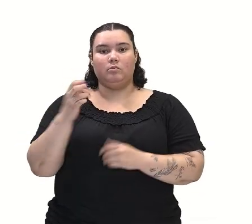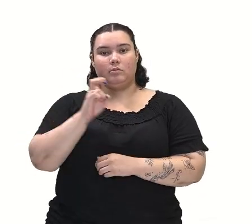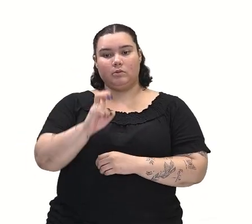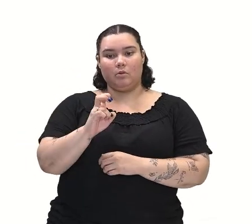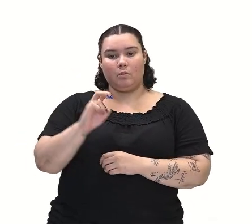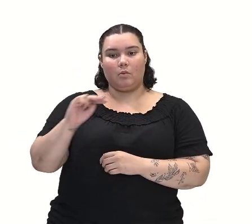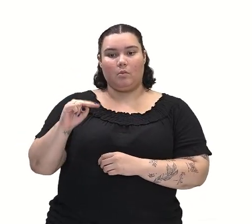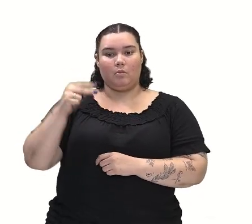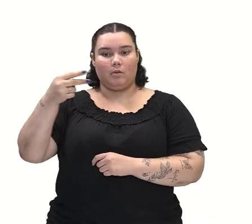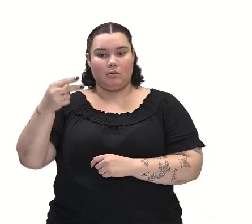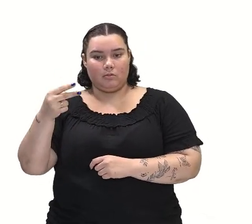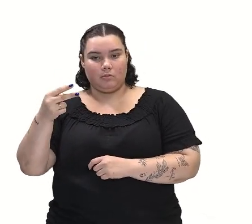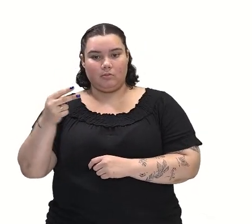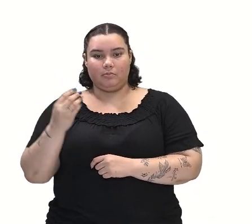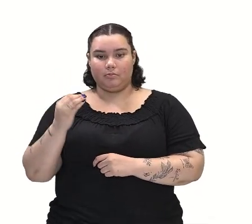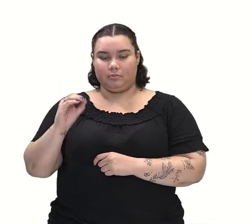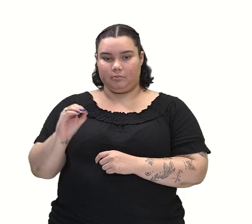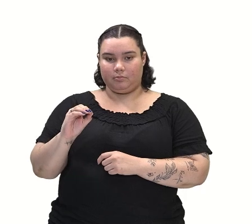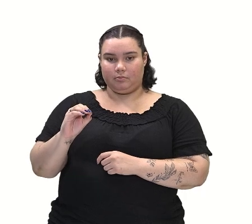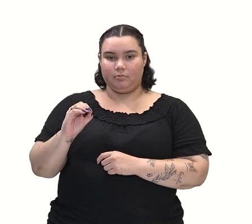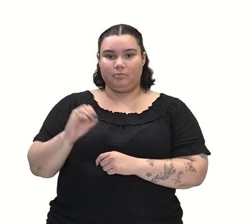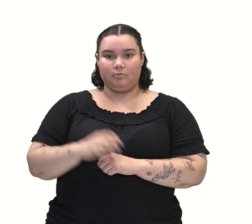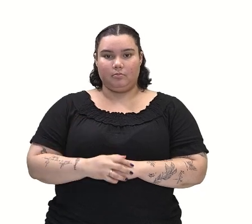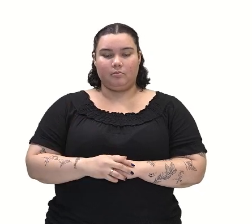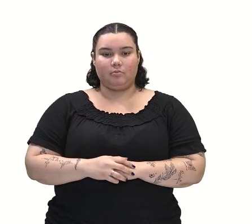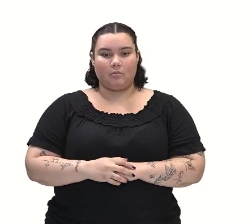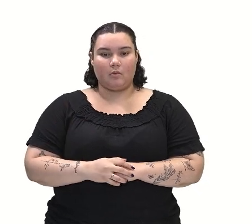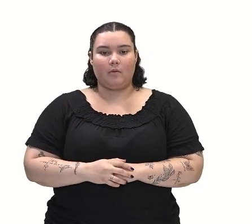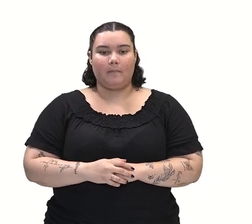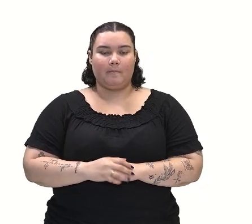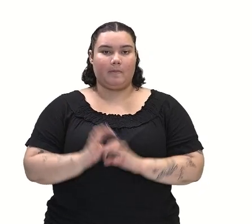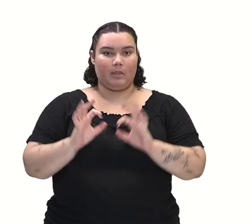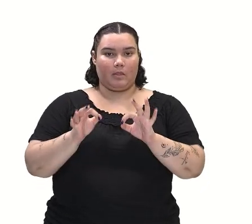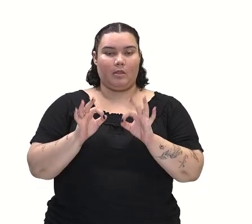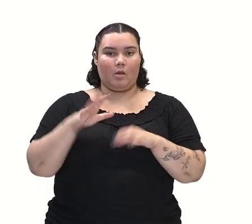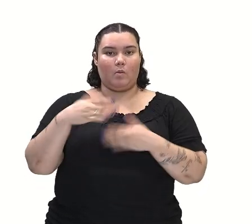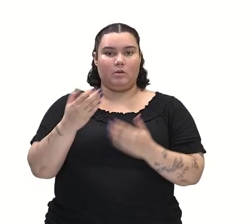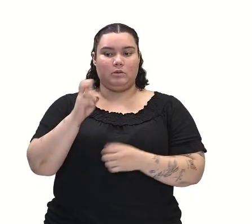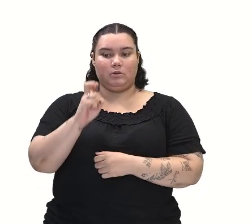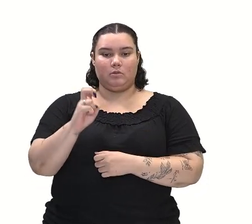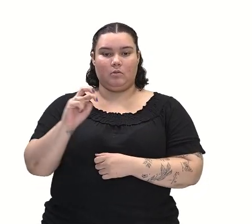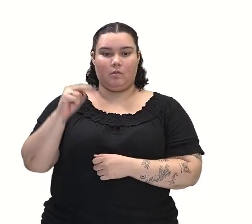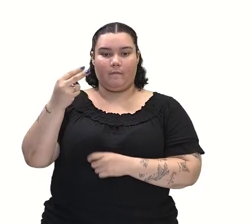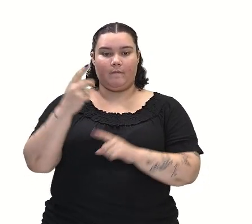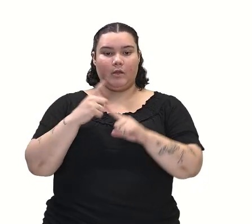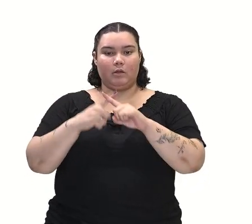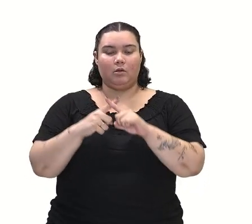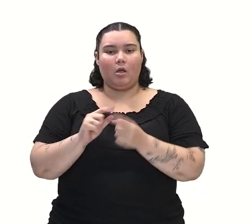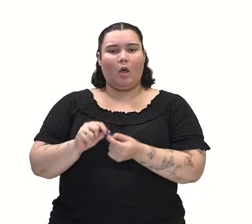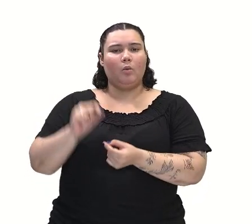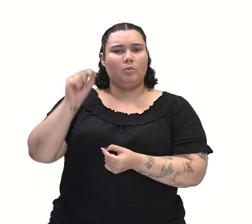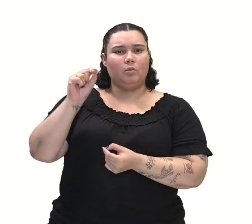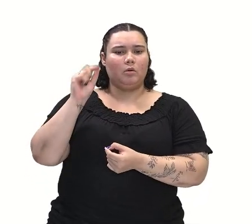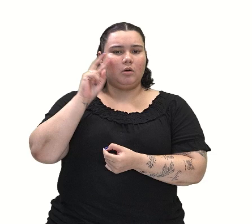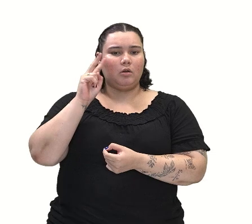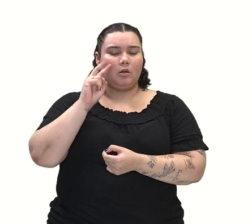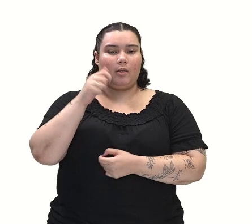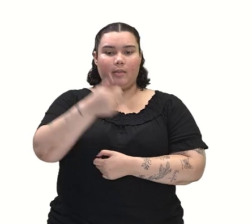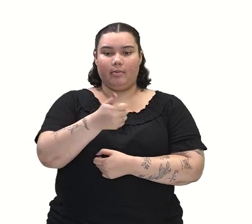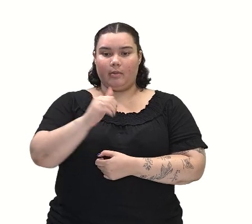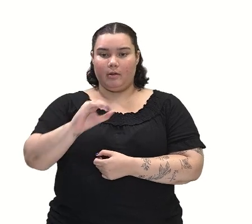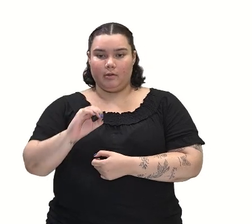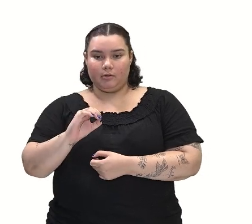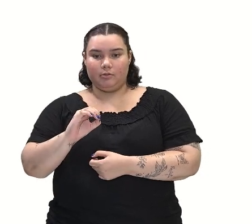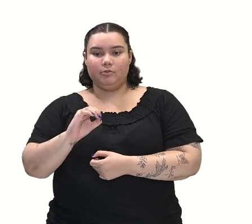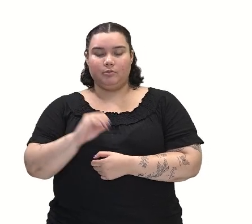5, substituir aqui no R e dá preciso elevar esse raio ao quadrado, vezes a altura que mede